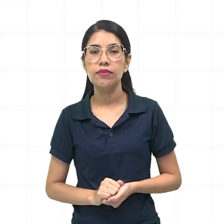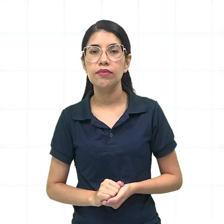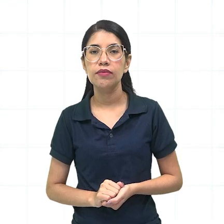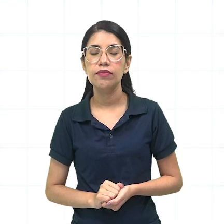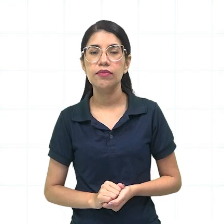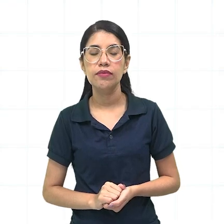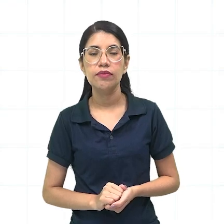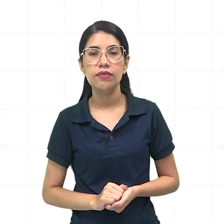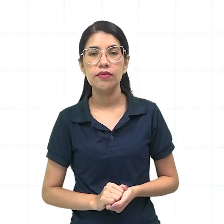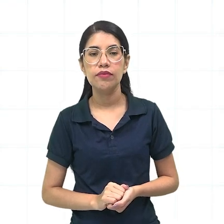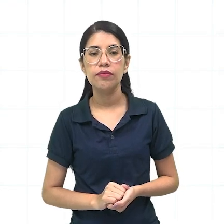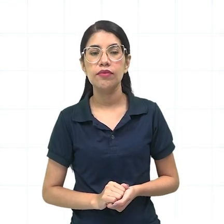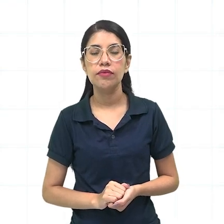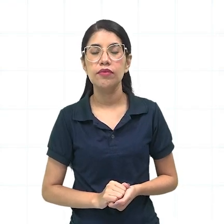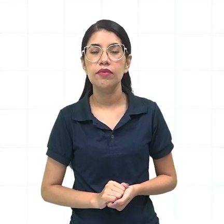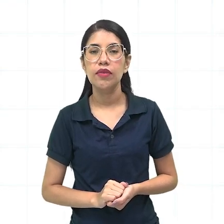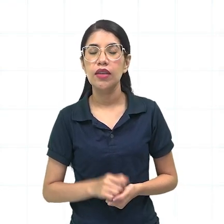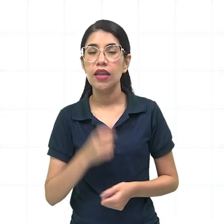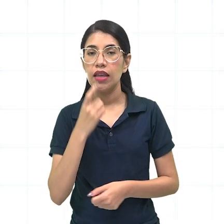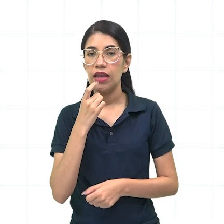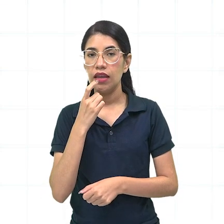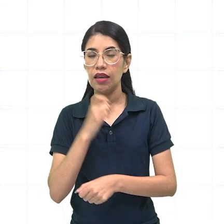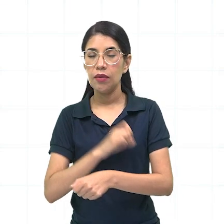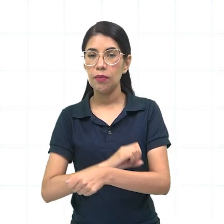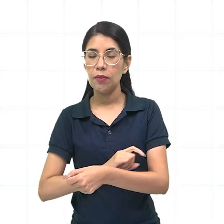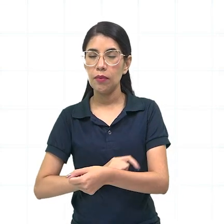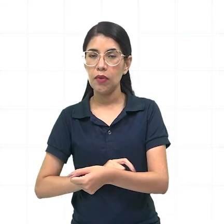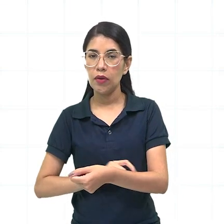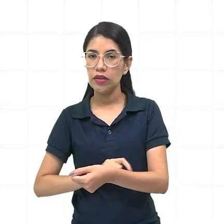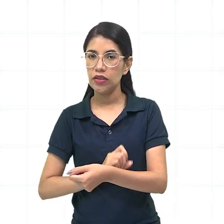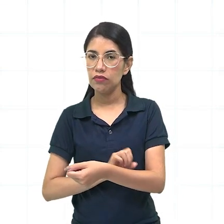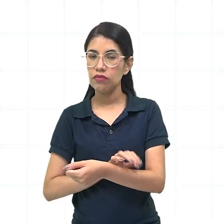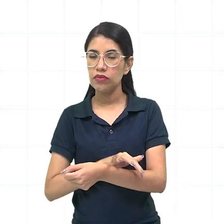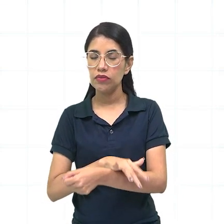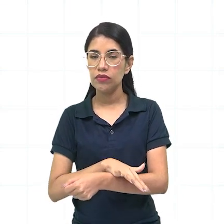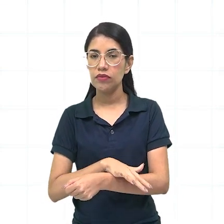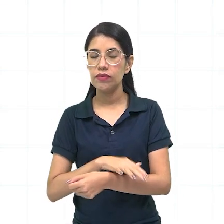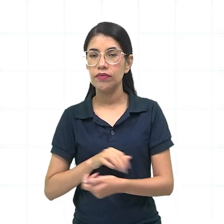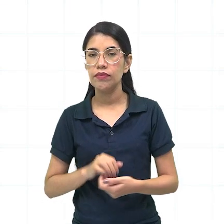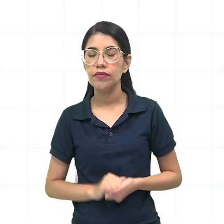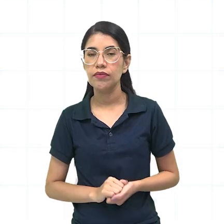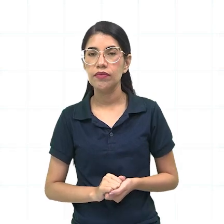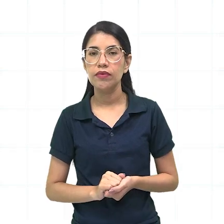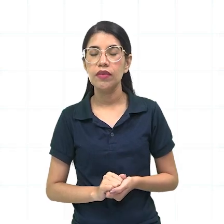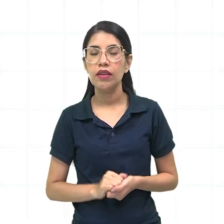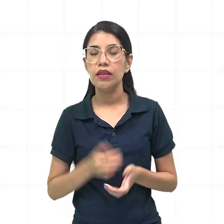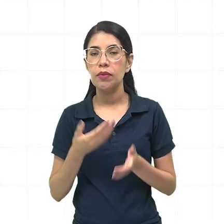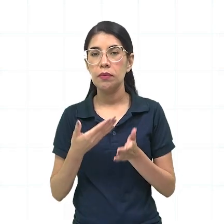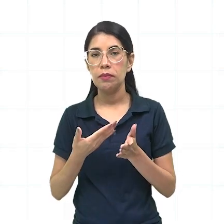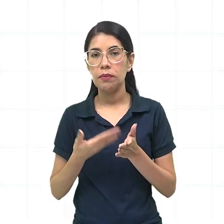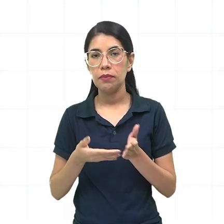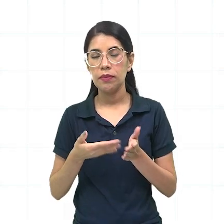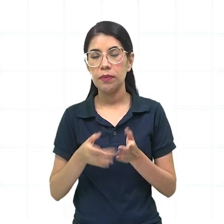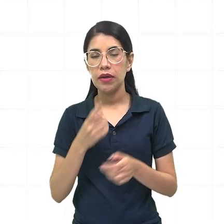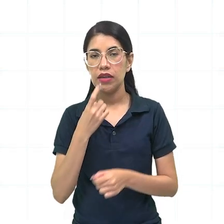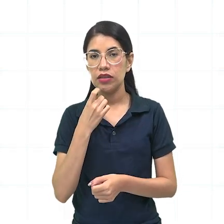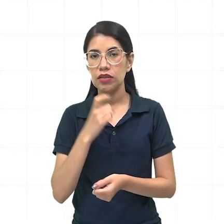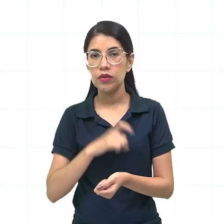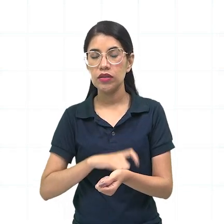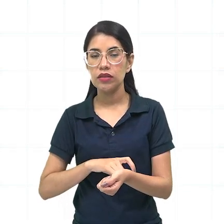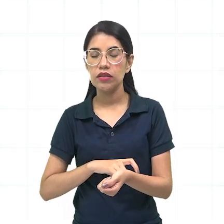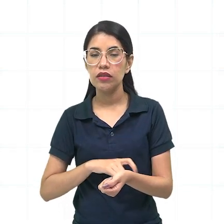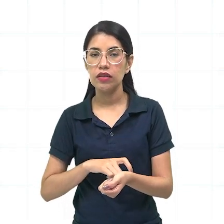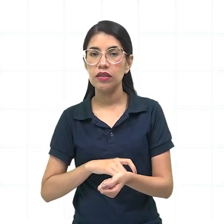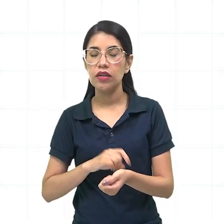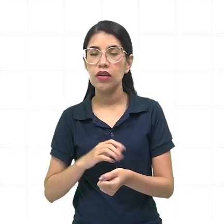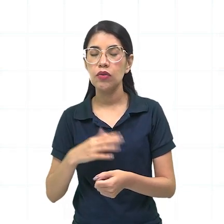Aí vamos para um caso de hemorragia externa, né? O que é hemorragia externa que nós vimos? É quando há perda de sangue para fora